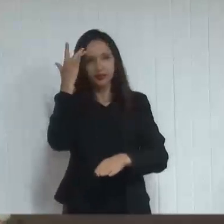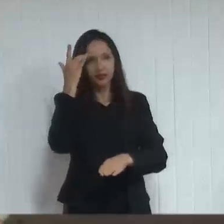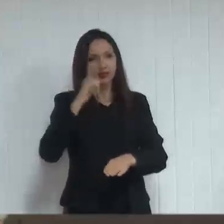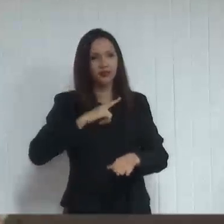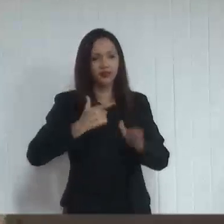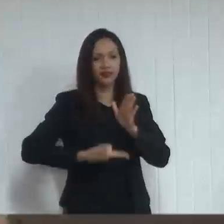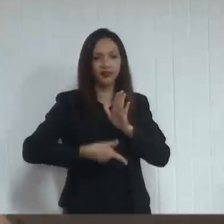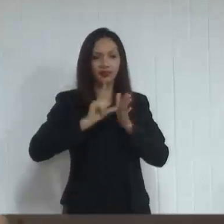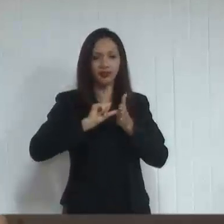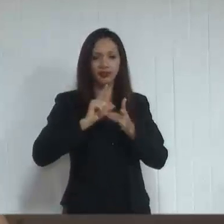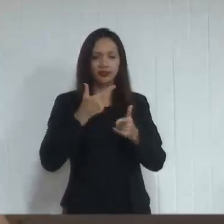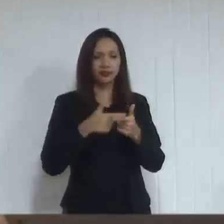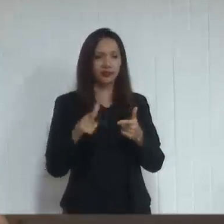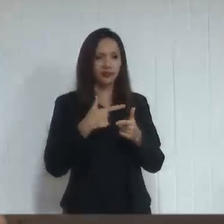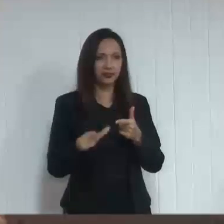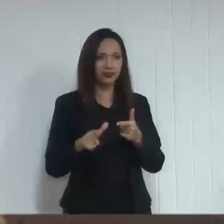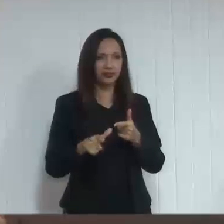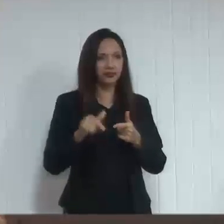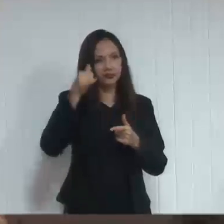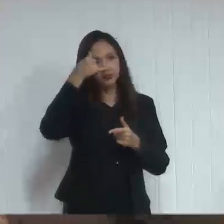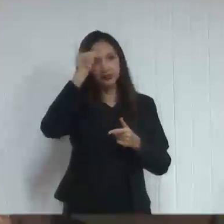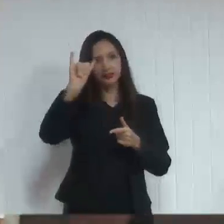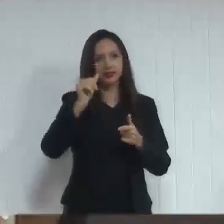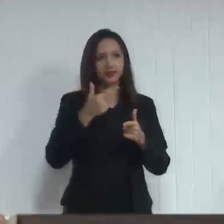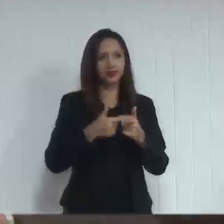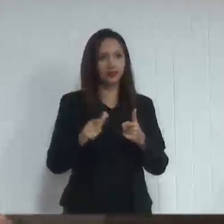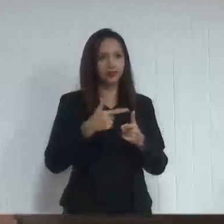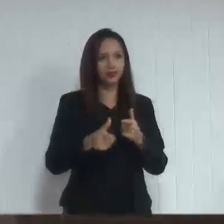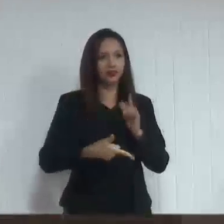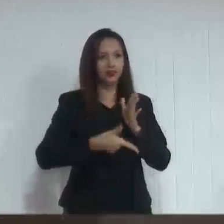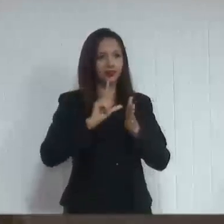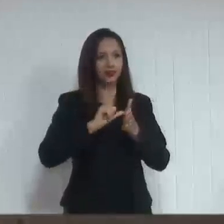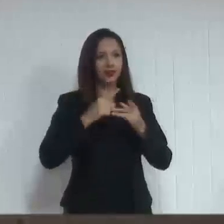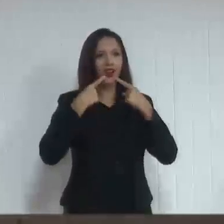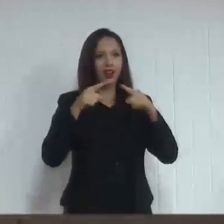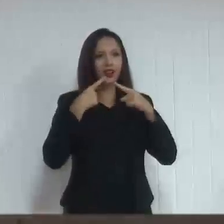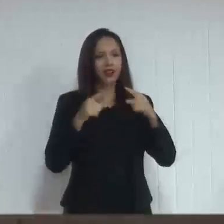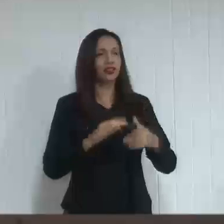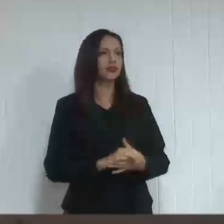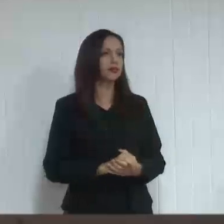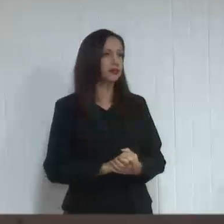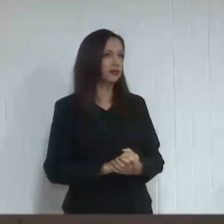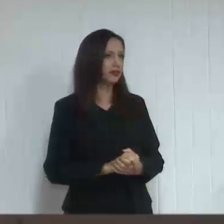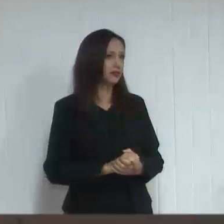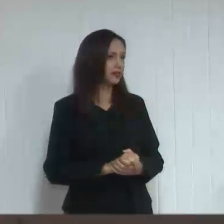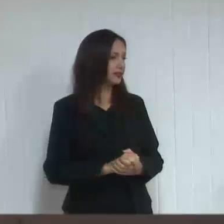a antecipar o problema. É prevenir o problema antes que chegue a reclamação.